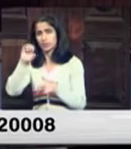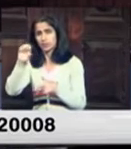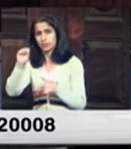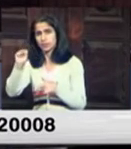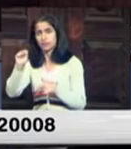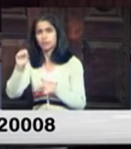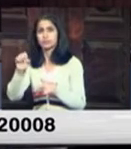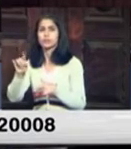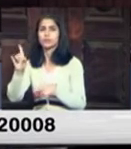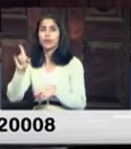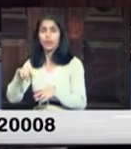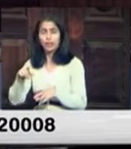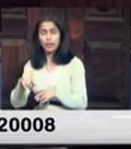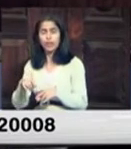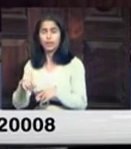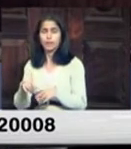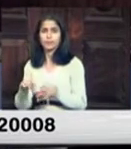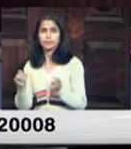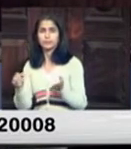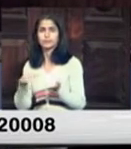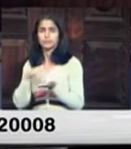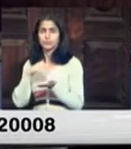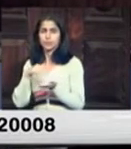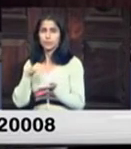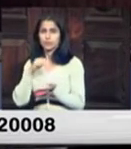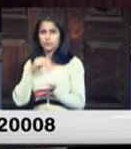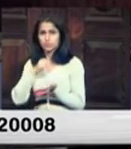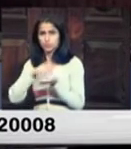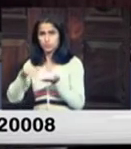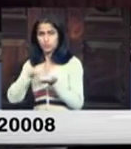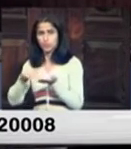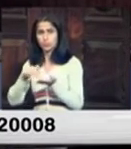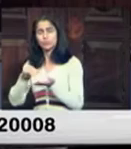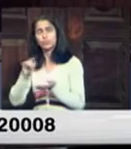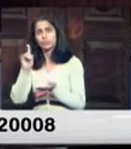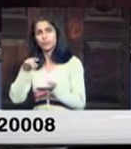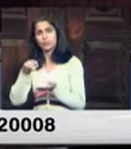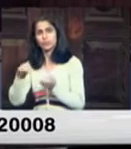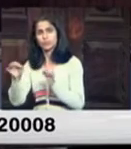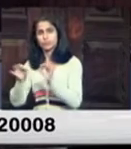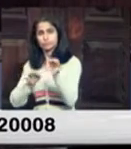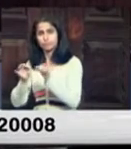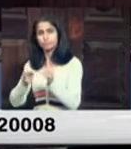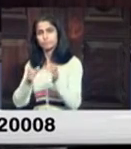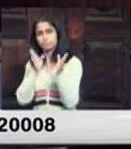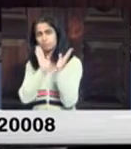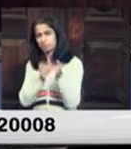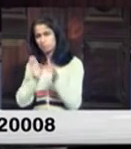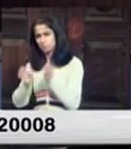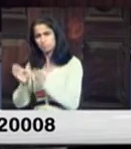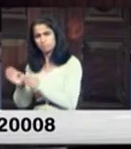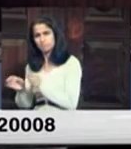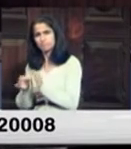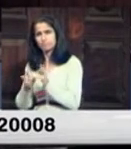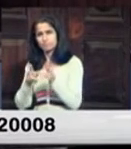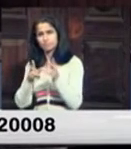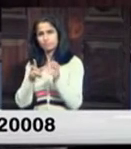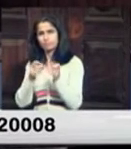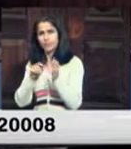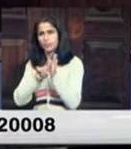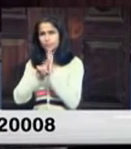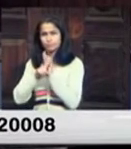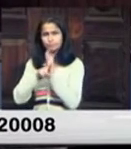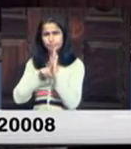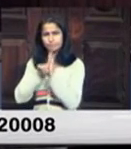era produto, isto sim, dizia o secretário, de um planejamento meticuloso, minudente,